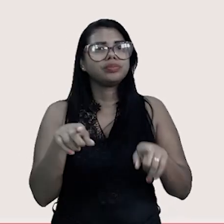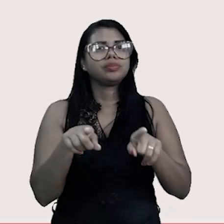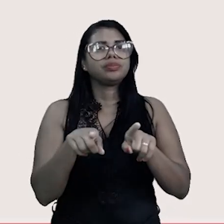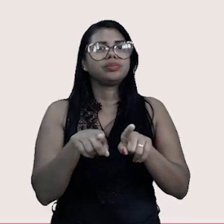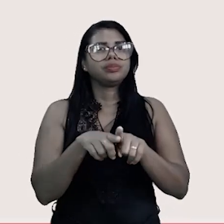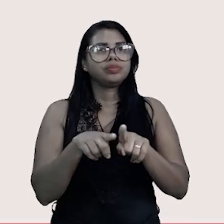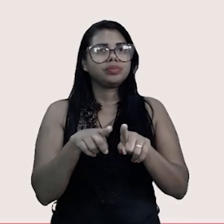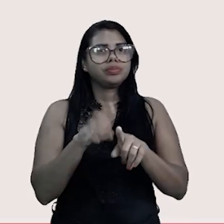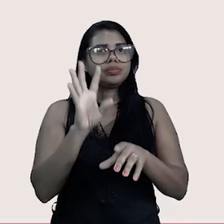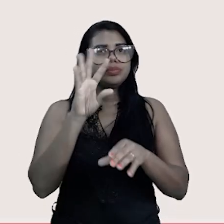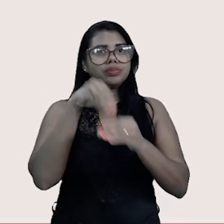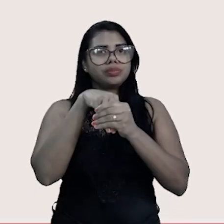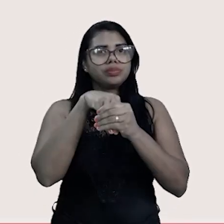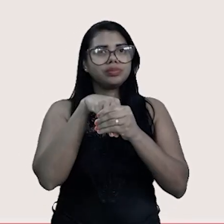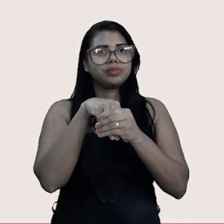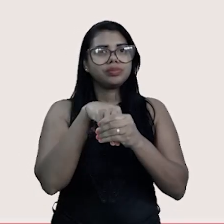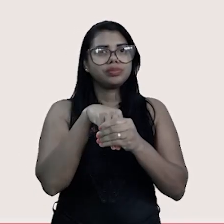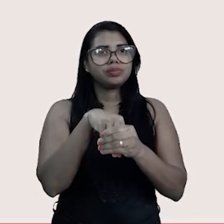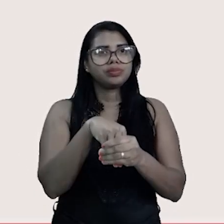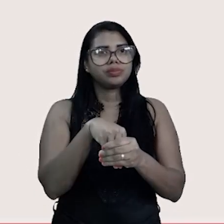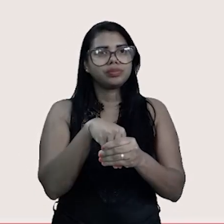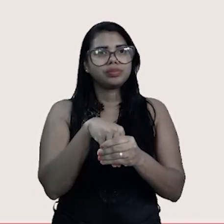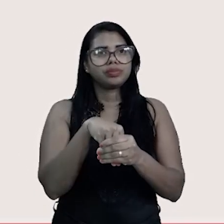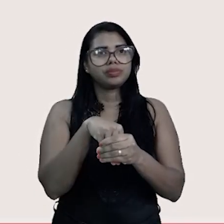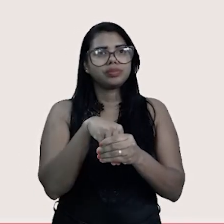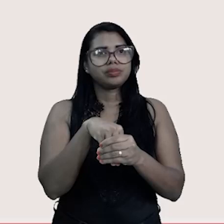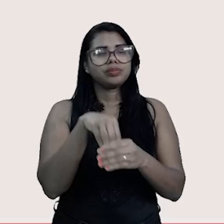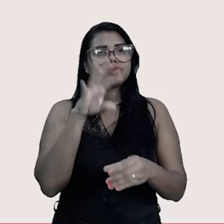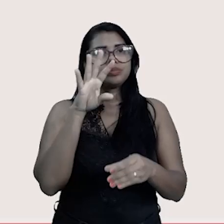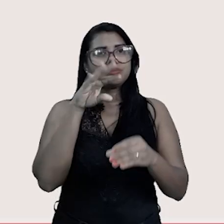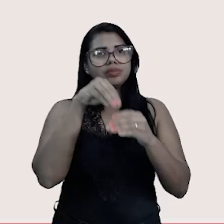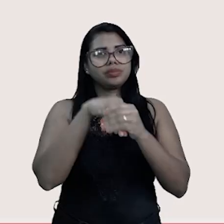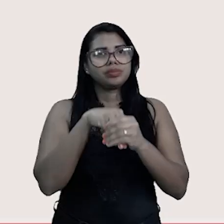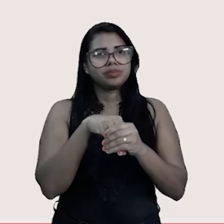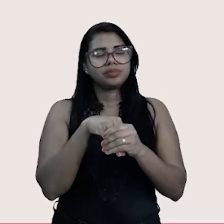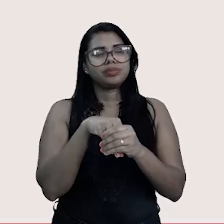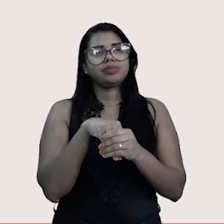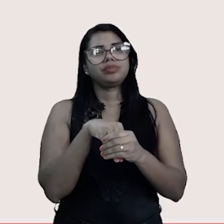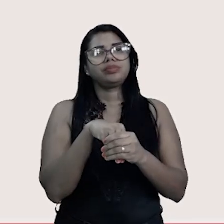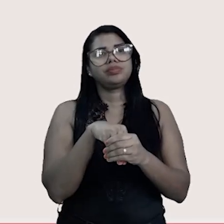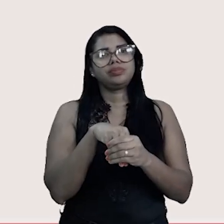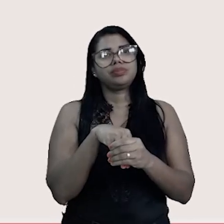implícito. Destaque isso aqui, ó. Aquilo que está implícito. Passa aí,